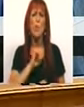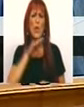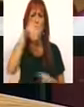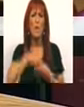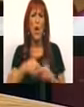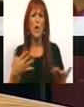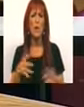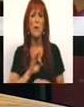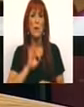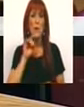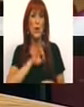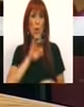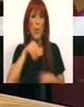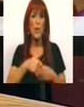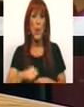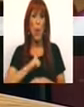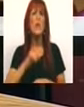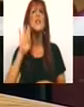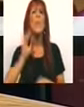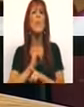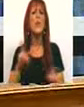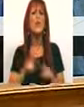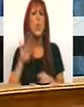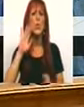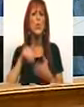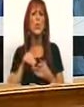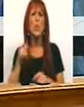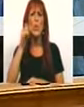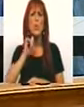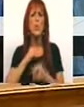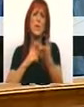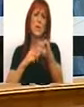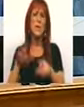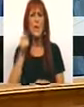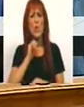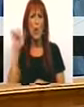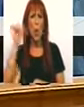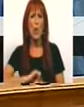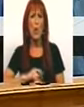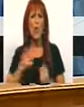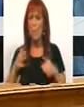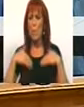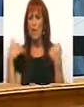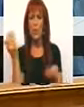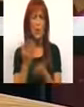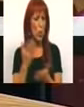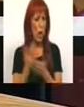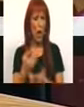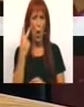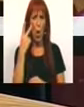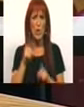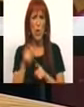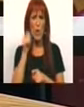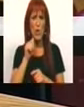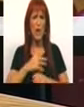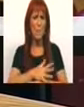possivelmente eu só pode estar a acontecer porque os resultados os açorianos são os piores jogadores escolar olha é açoriano